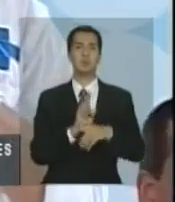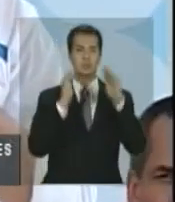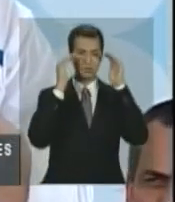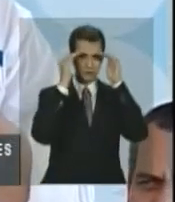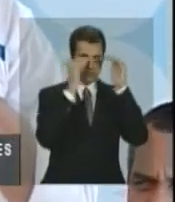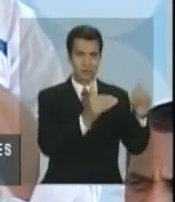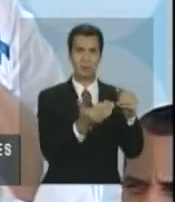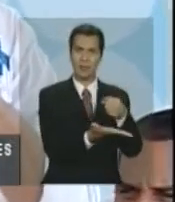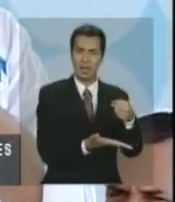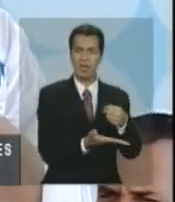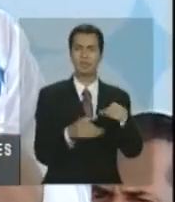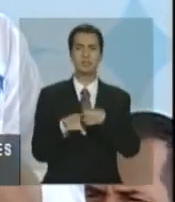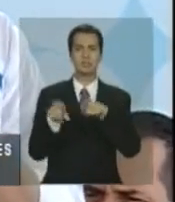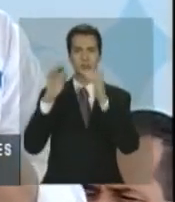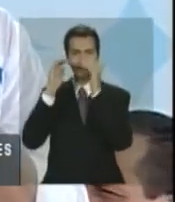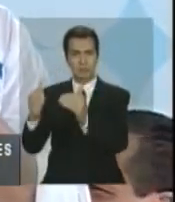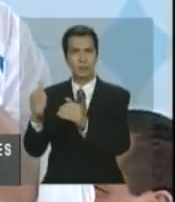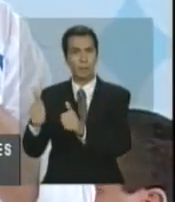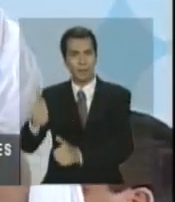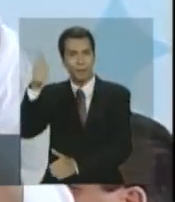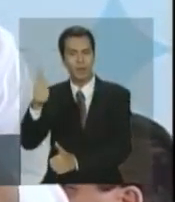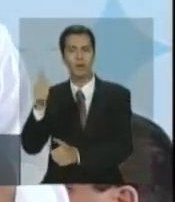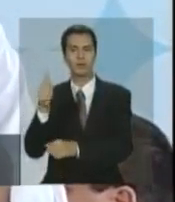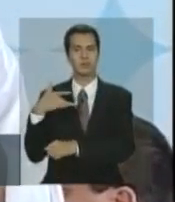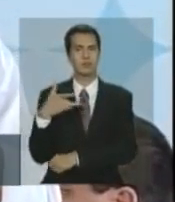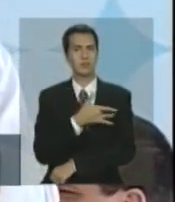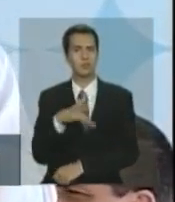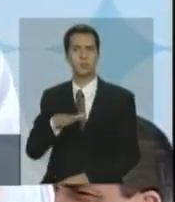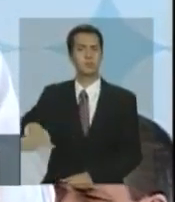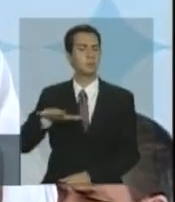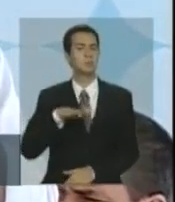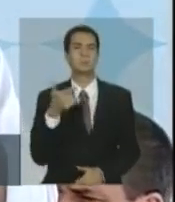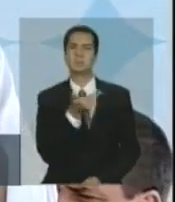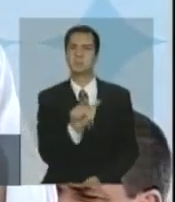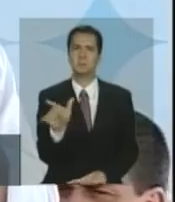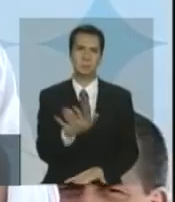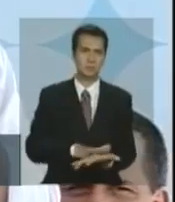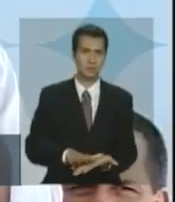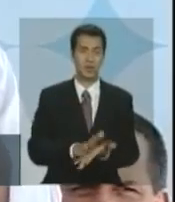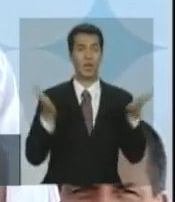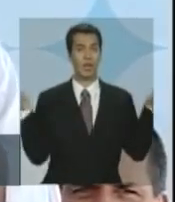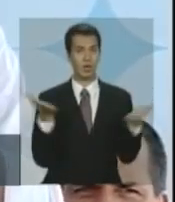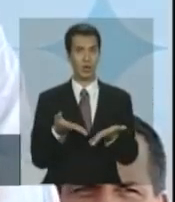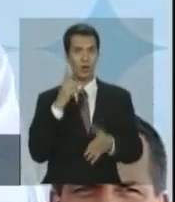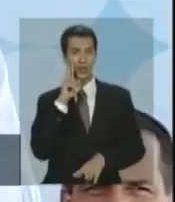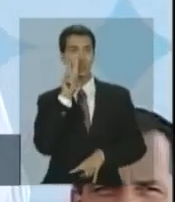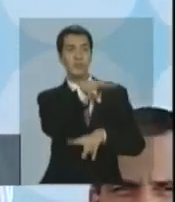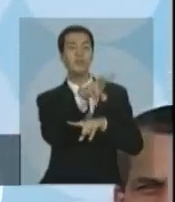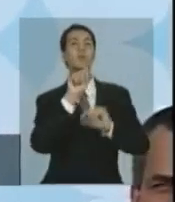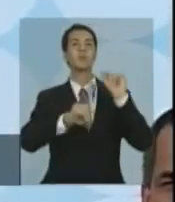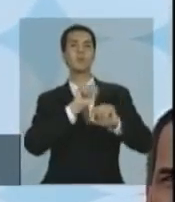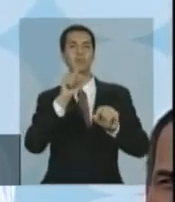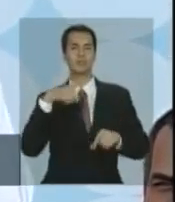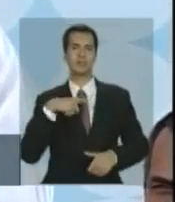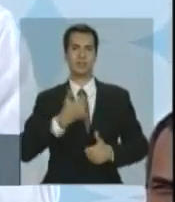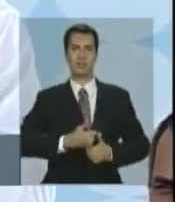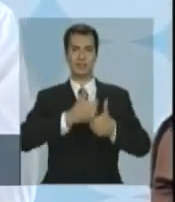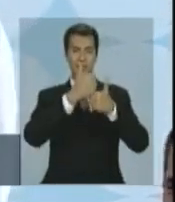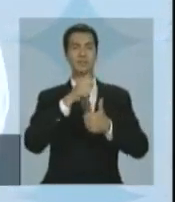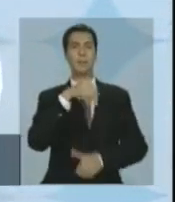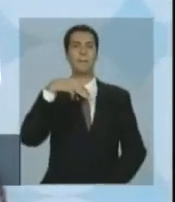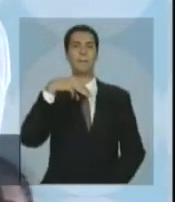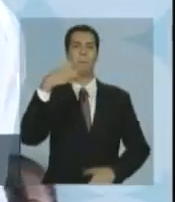atenção primária, da saúde chegar mais perto de cada um. Estão vendo ali a liderança de Manguinhos, que tem uma clínica de família